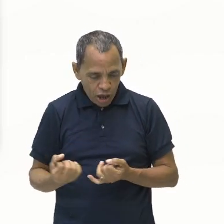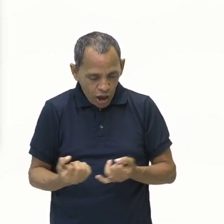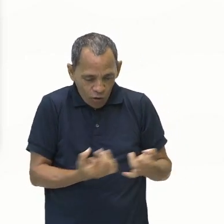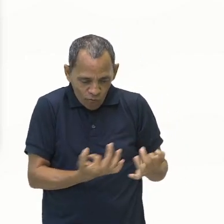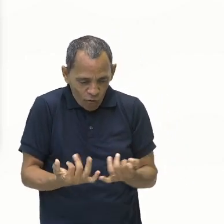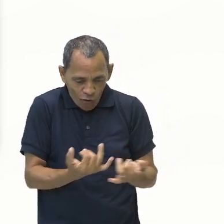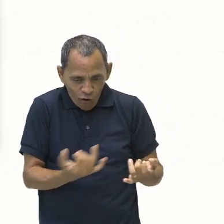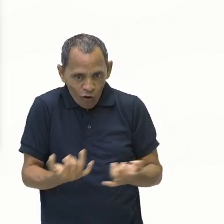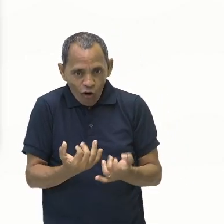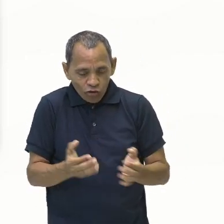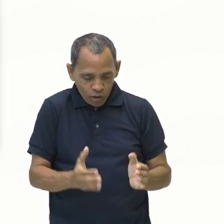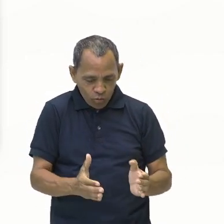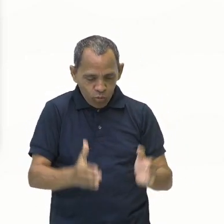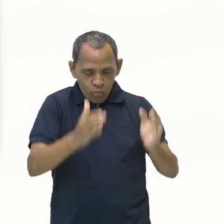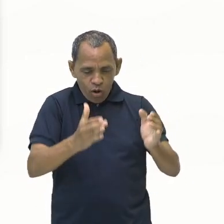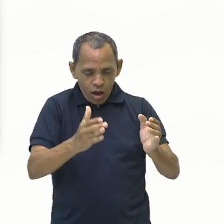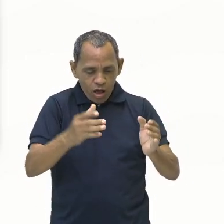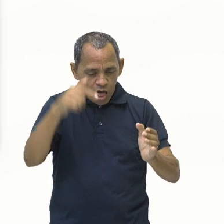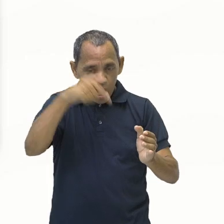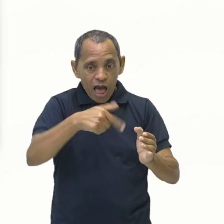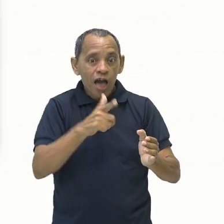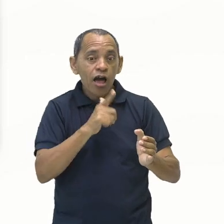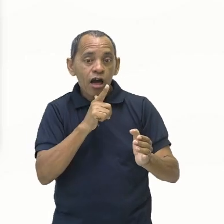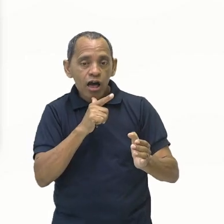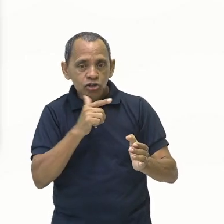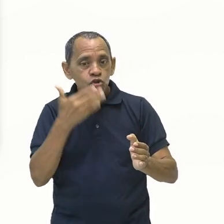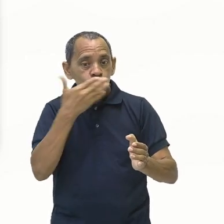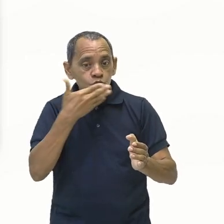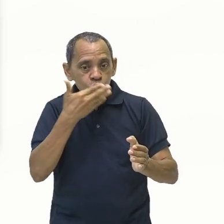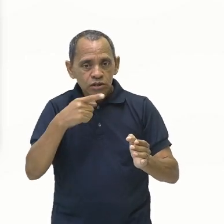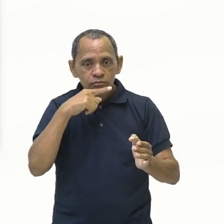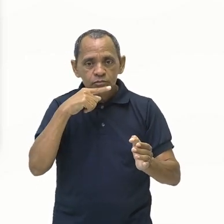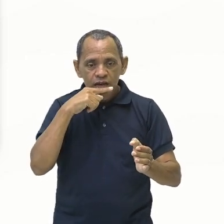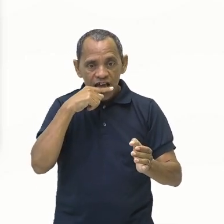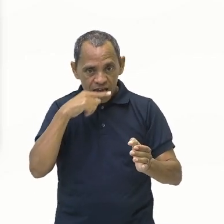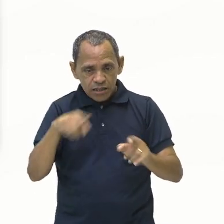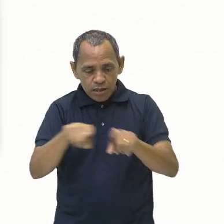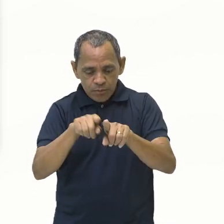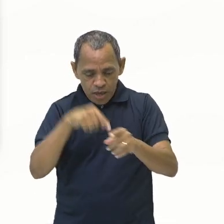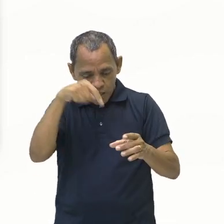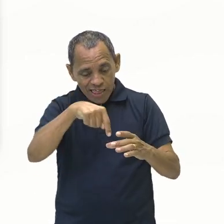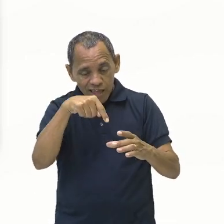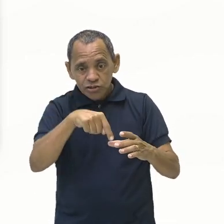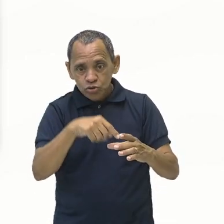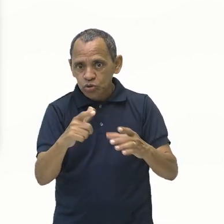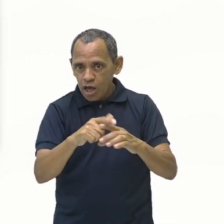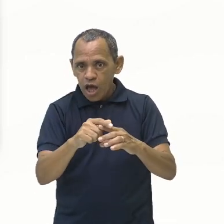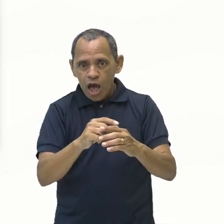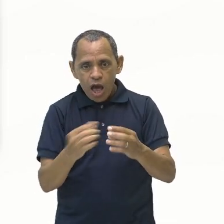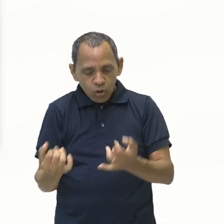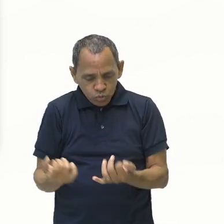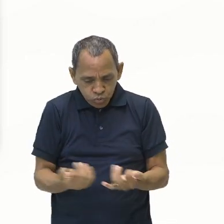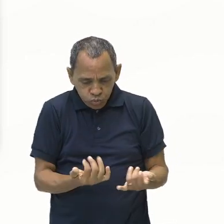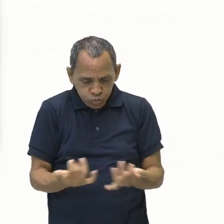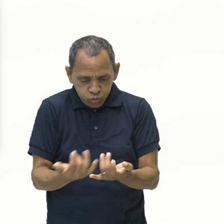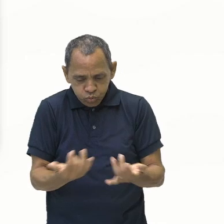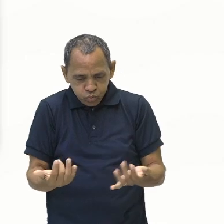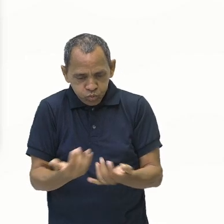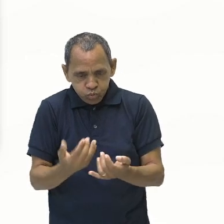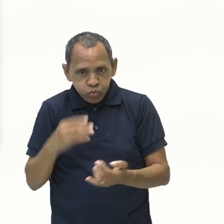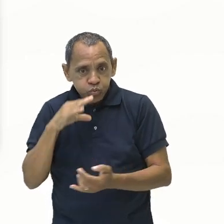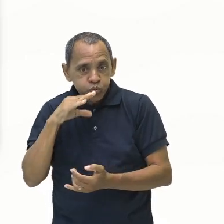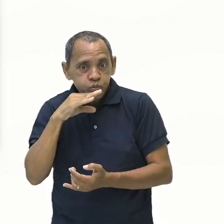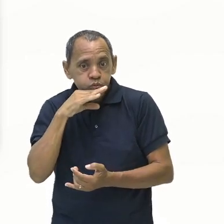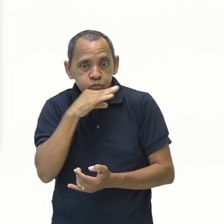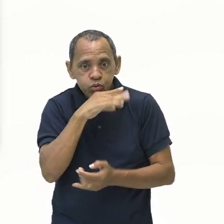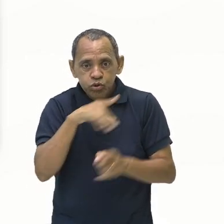caldo, né, da cana. Justamente aqui junto com a caldeira. Então, toda essa estrutura aqui, ó, podemos considerar como se fosse